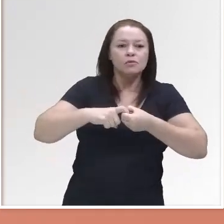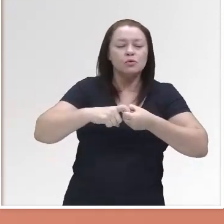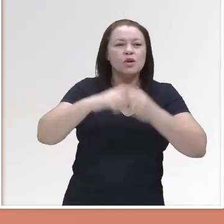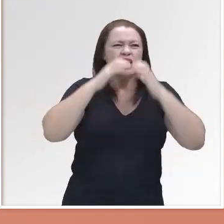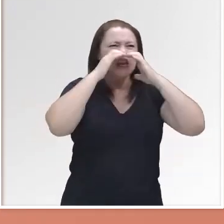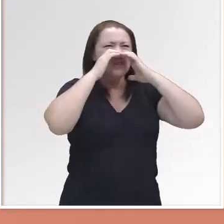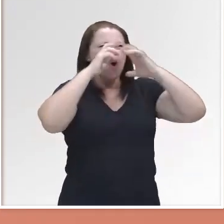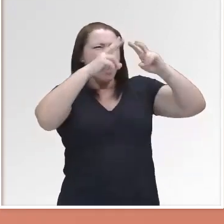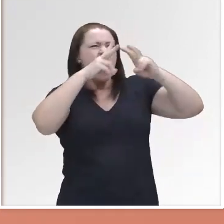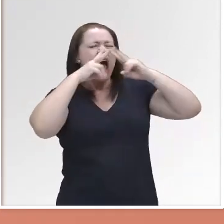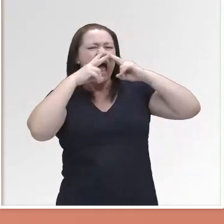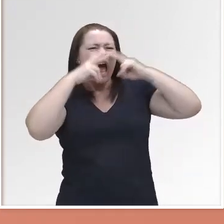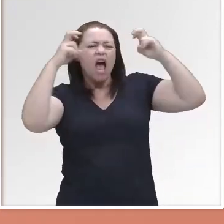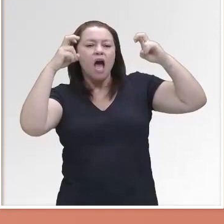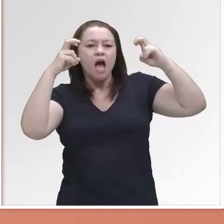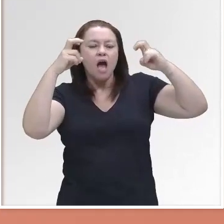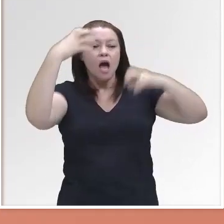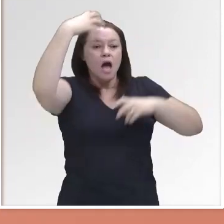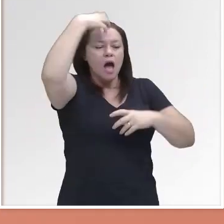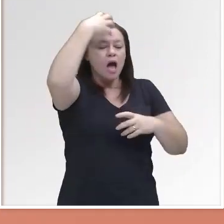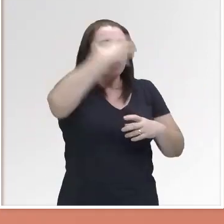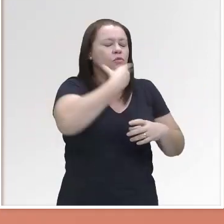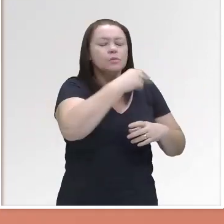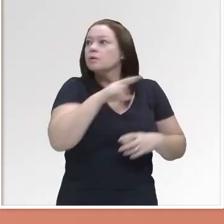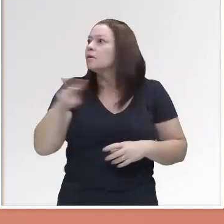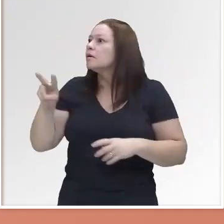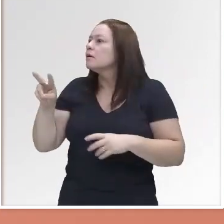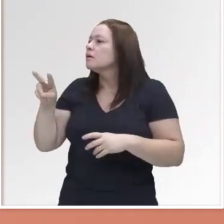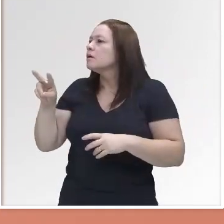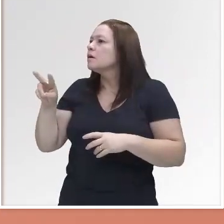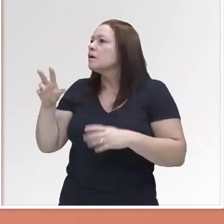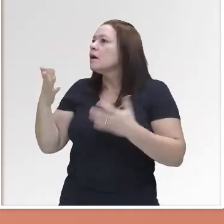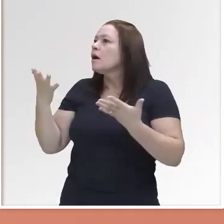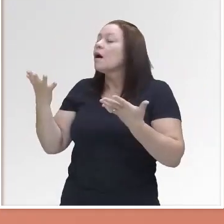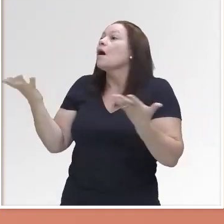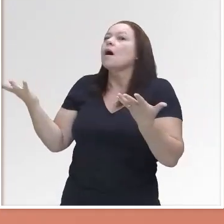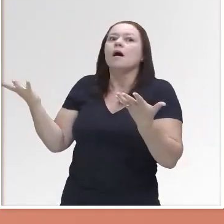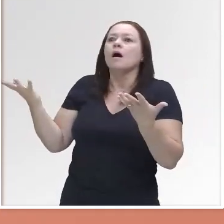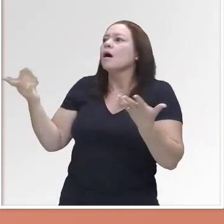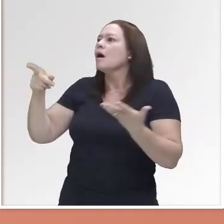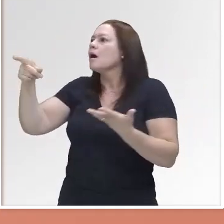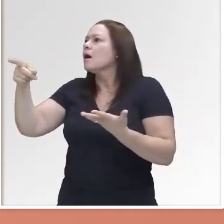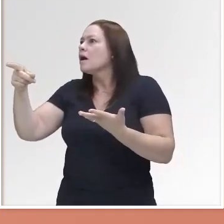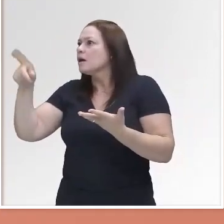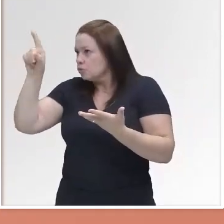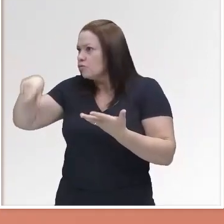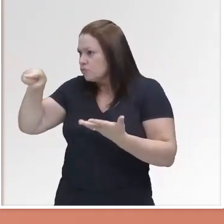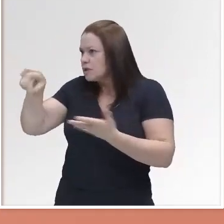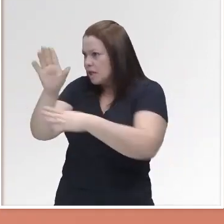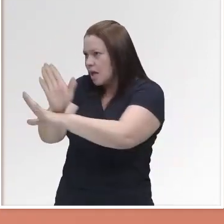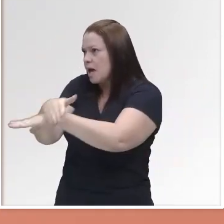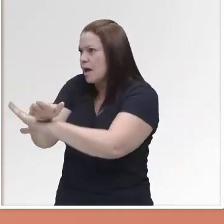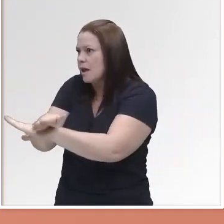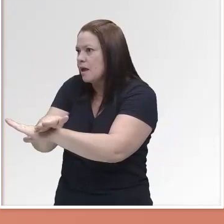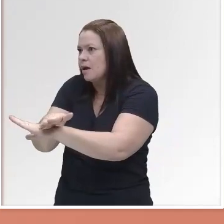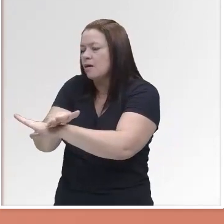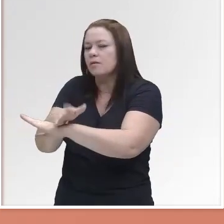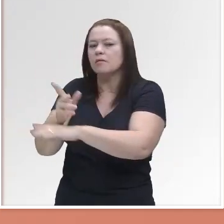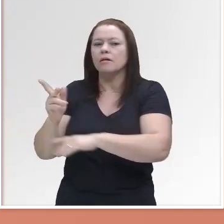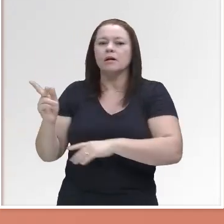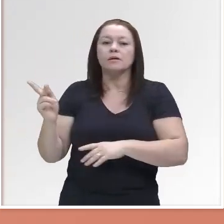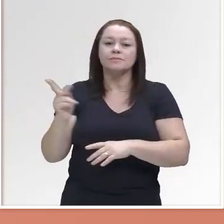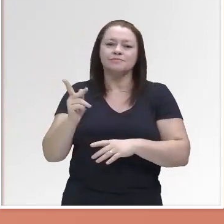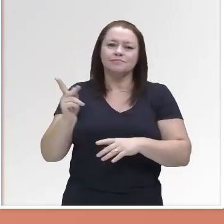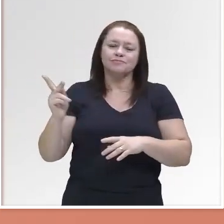Eric! O príncipe olhou para Ariel e exclamou: Afinal, és tu! Ariel e Eric